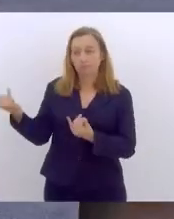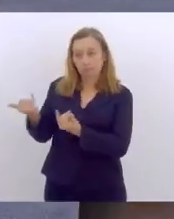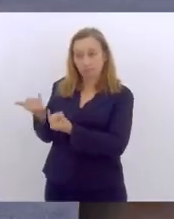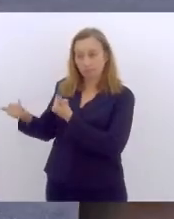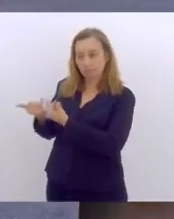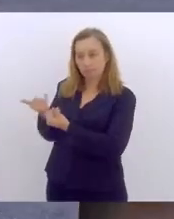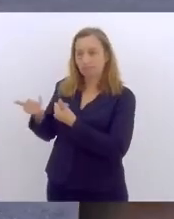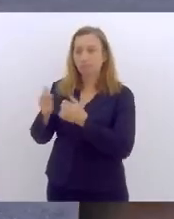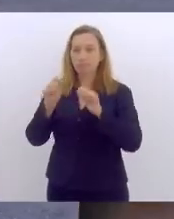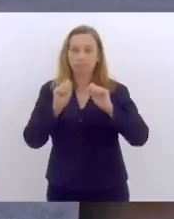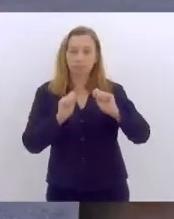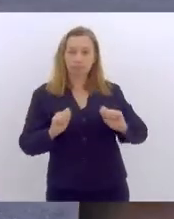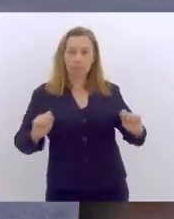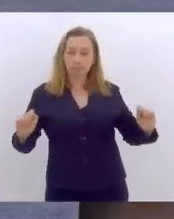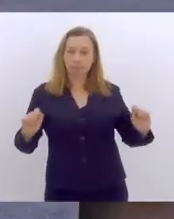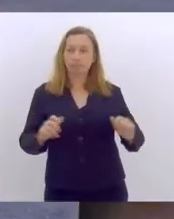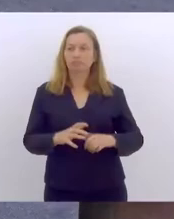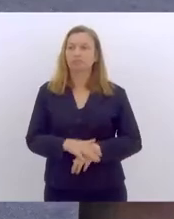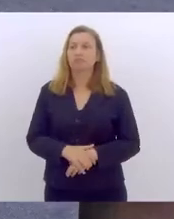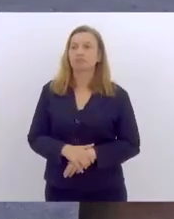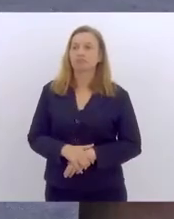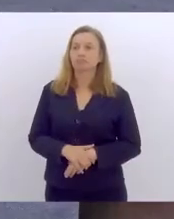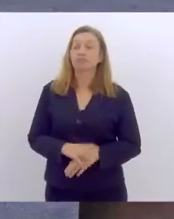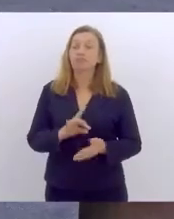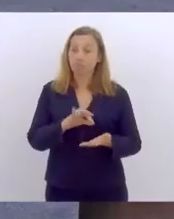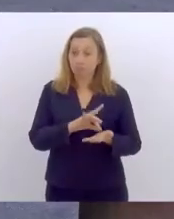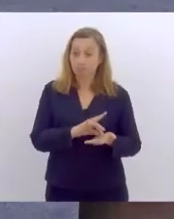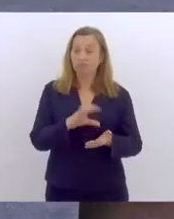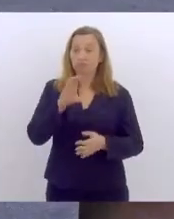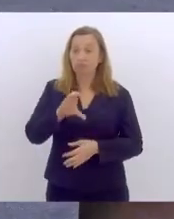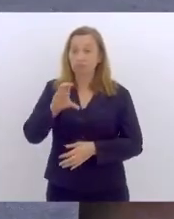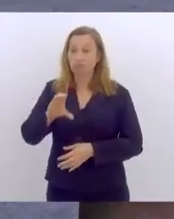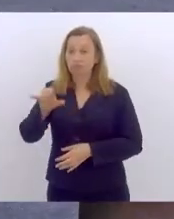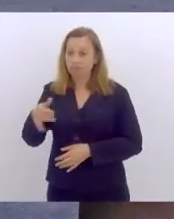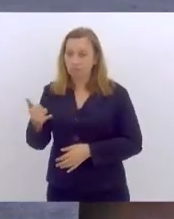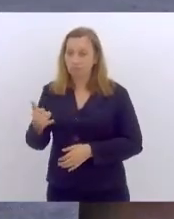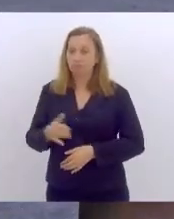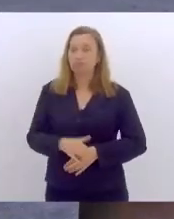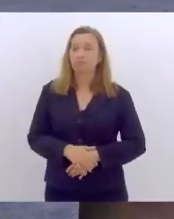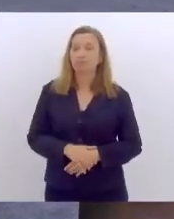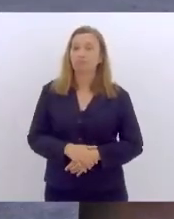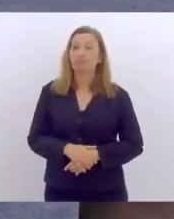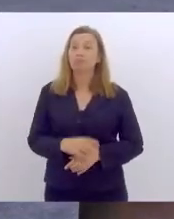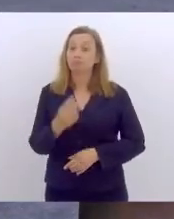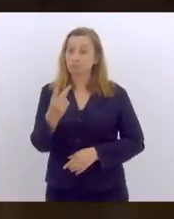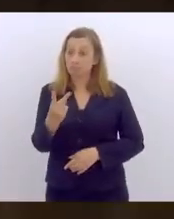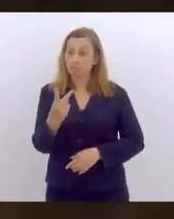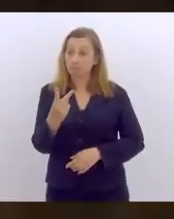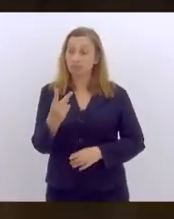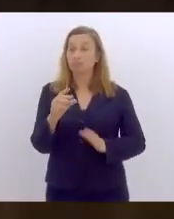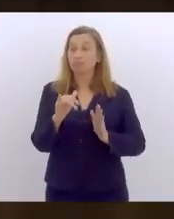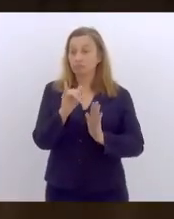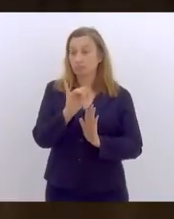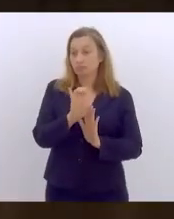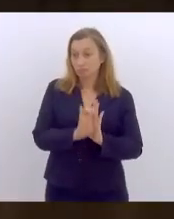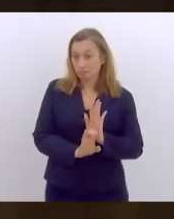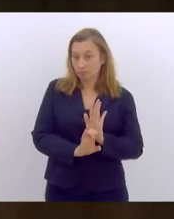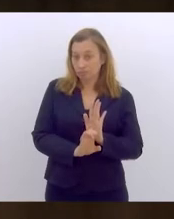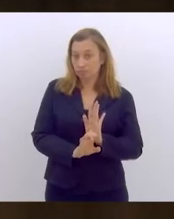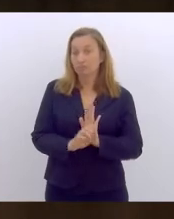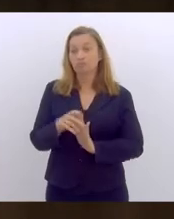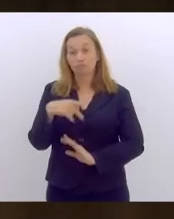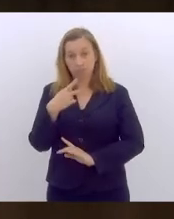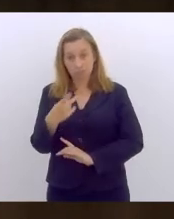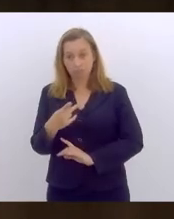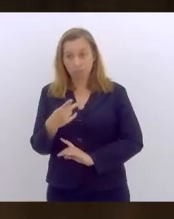pela assessoria que no parecer original da CCJ, essas duas emendas que Vossa Excelência